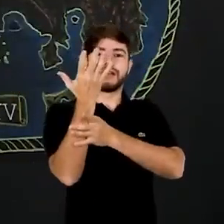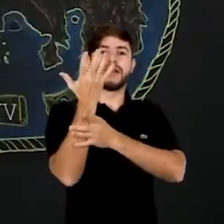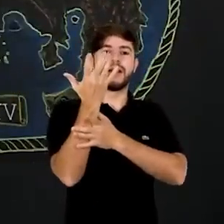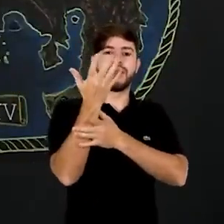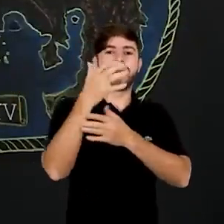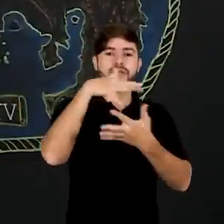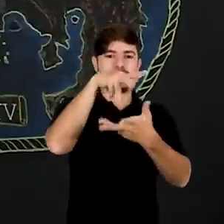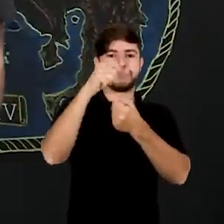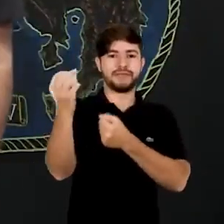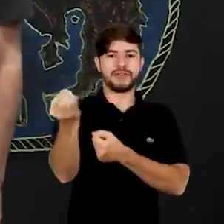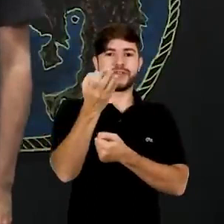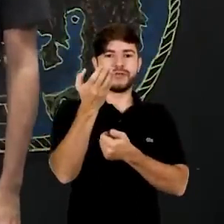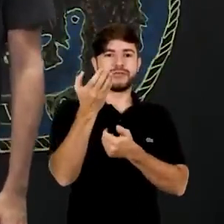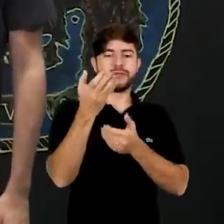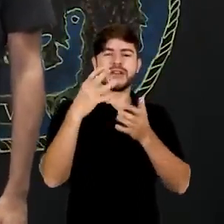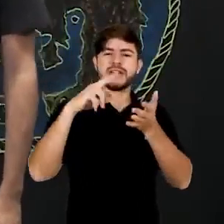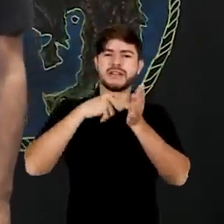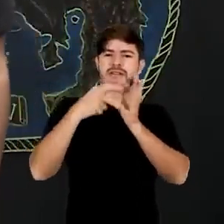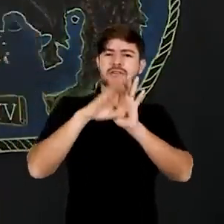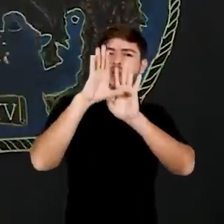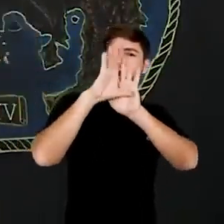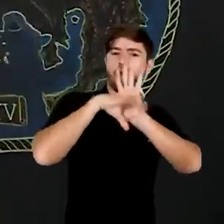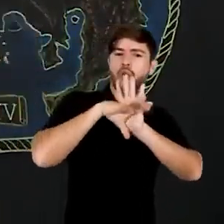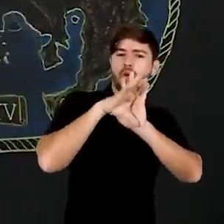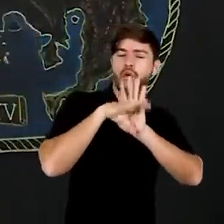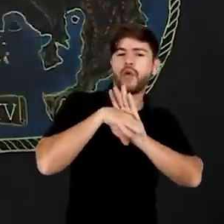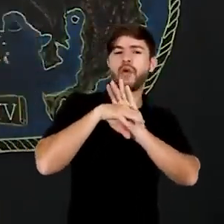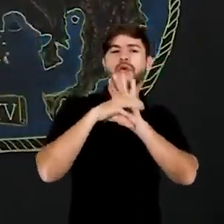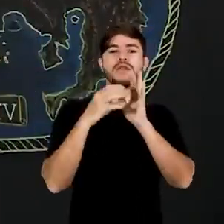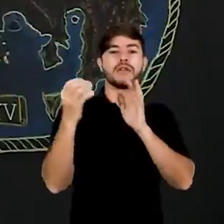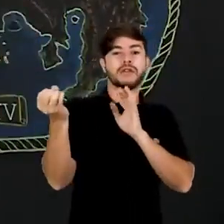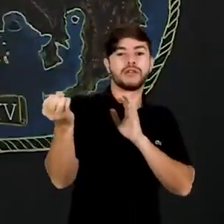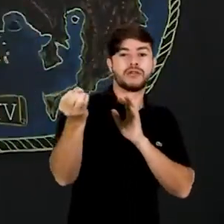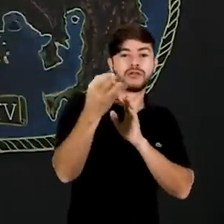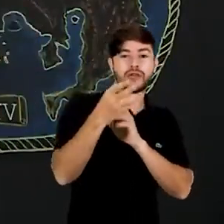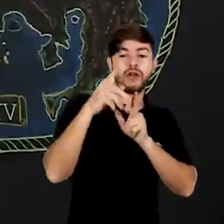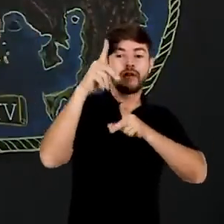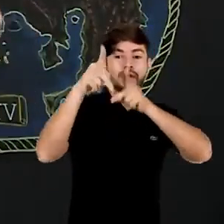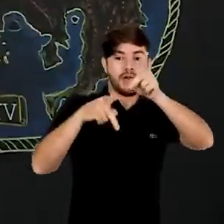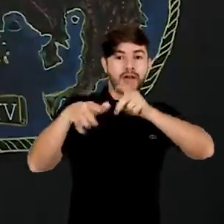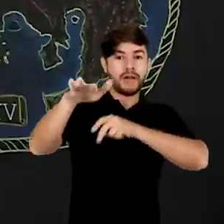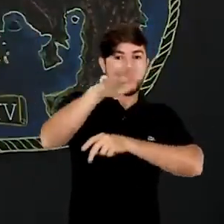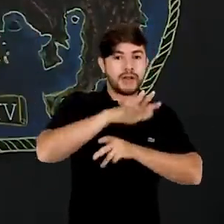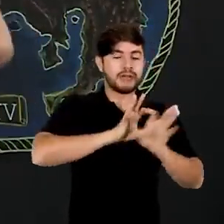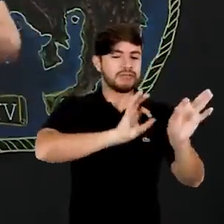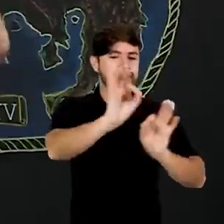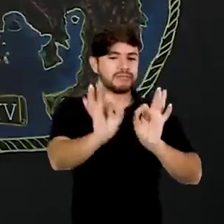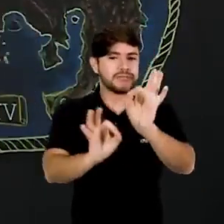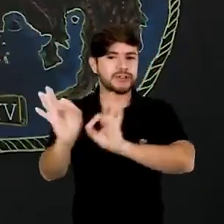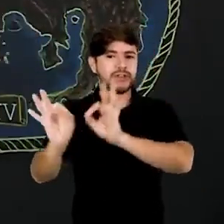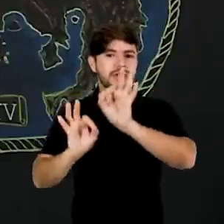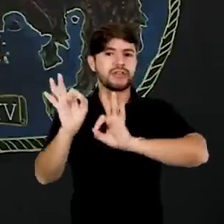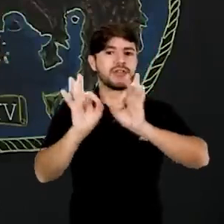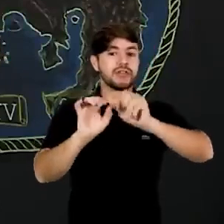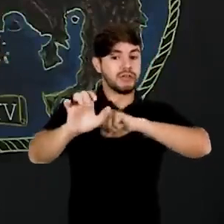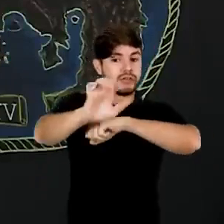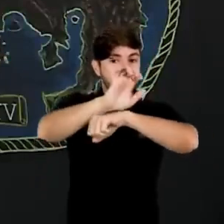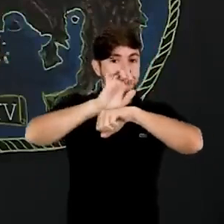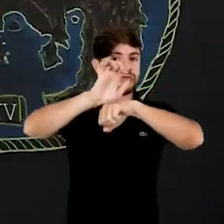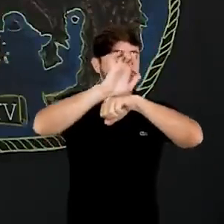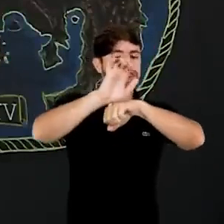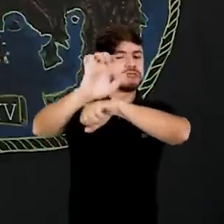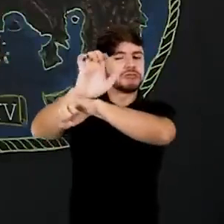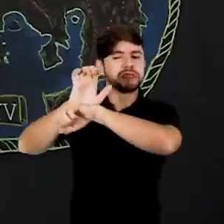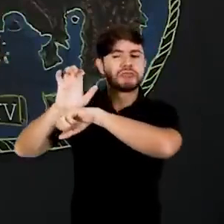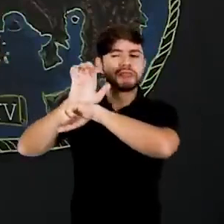um conceito para as ciências sociais, a ideia de que essas sociedades humanas europeias se organizaram em estados-nação, com